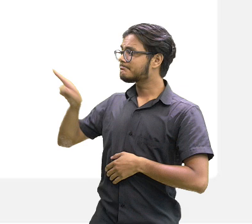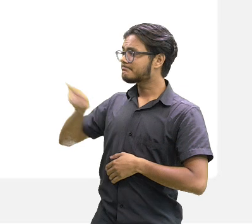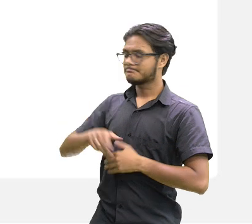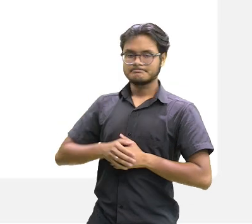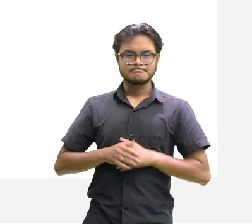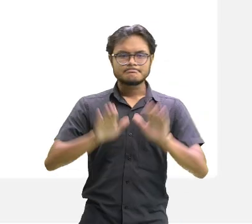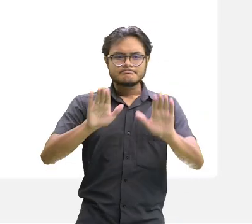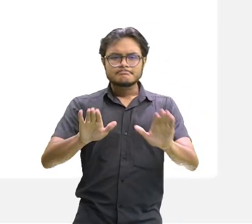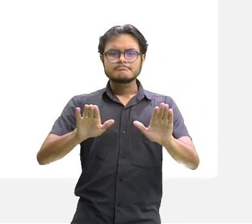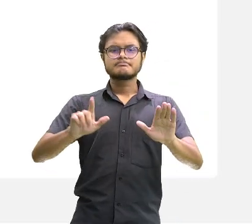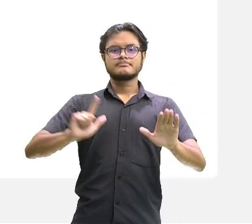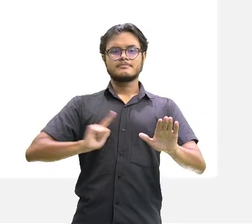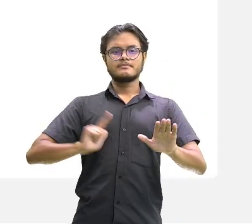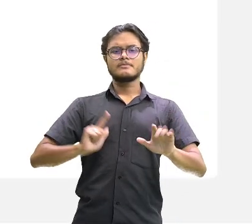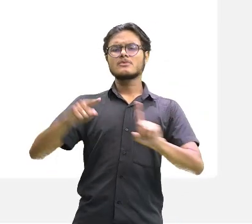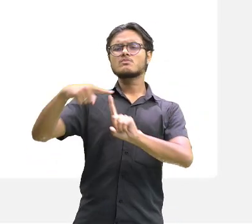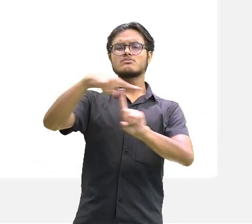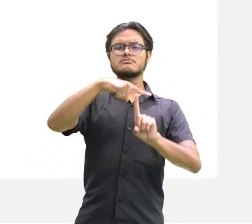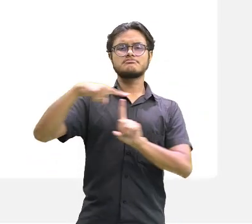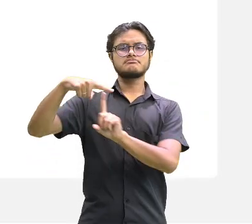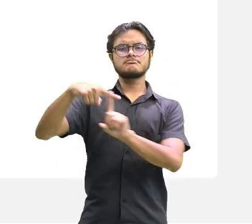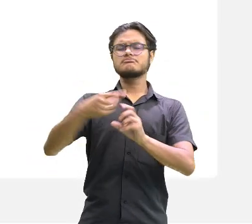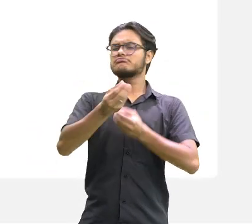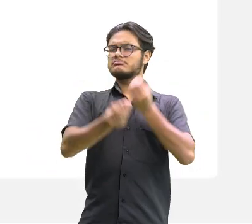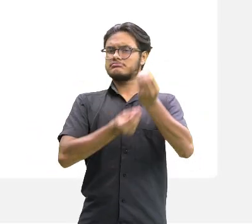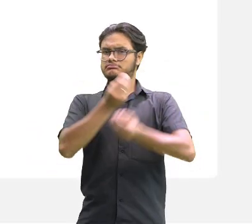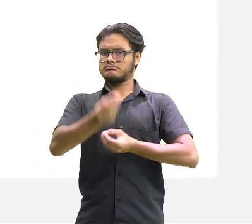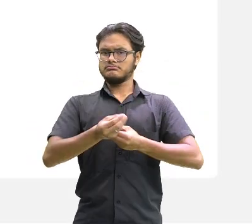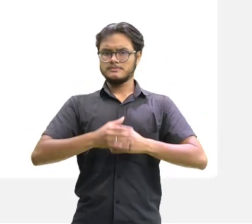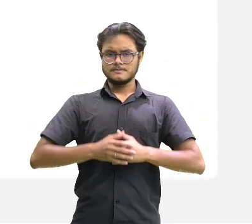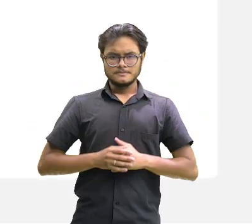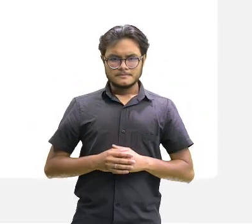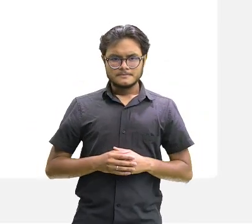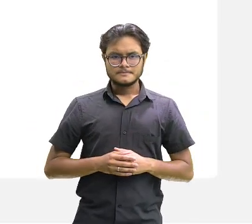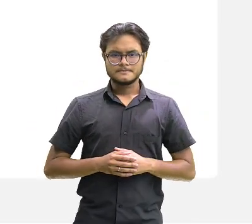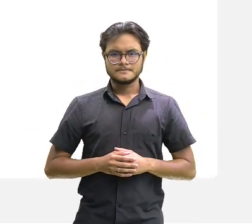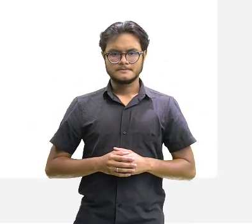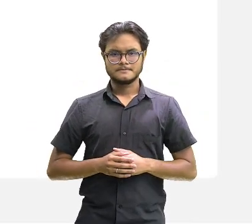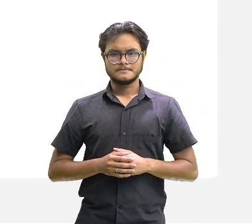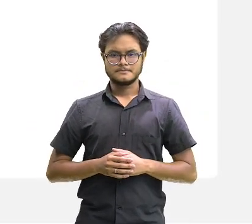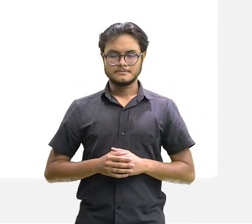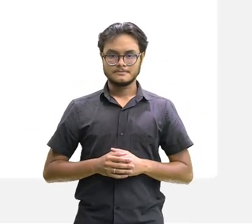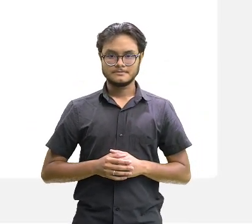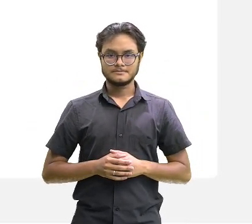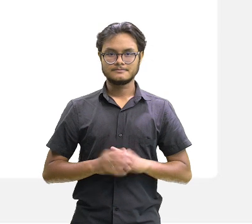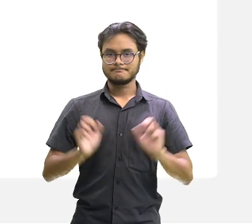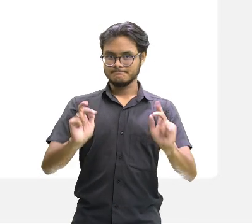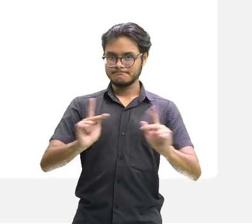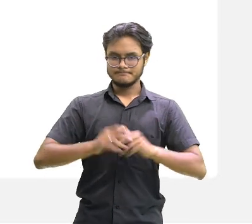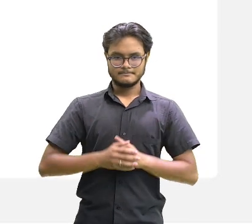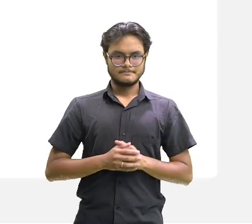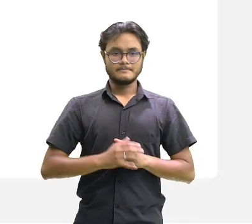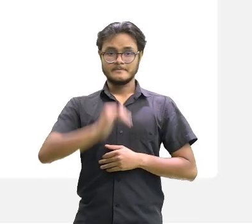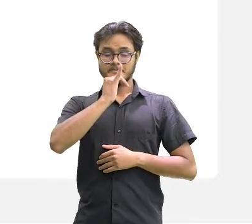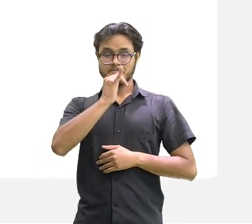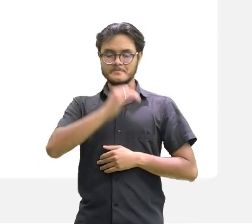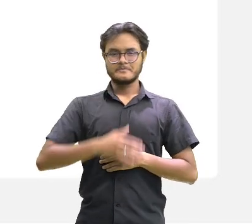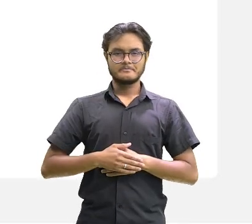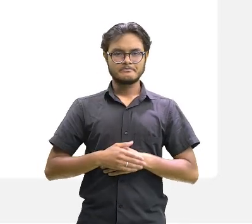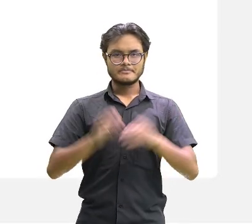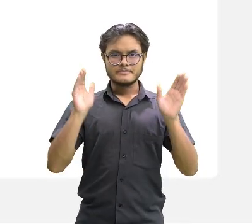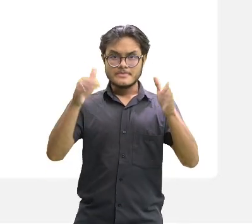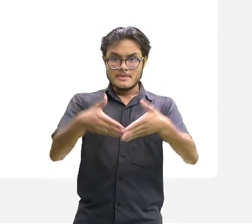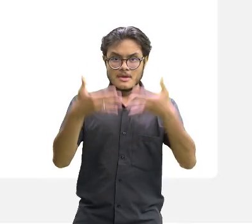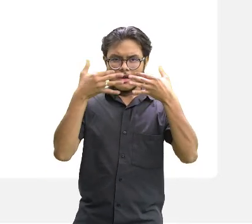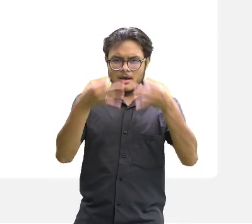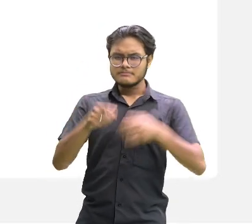gente, nós temos os tipos de métodos contraceptivos para vocês aí, certo? Vamos aí, viaja comigo